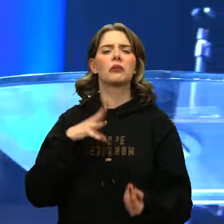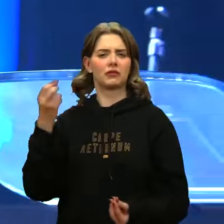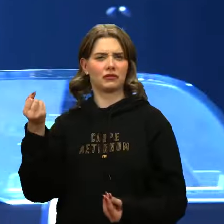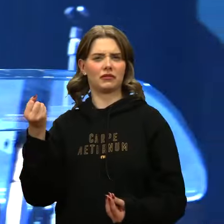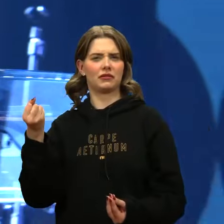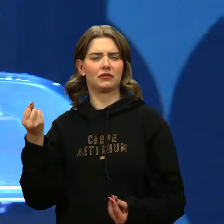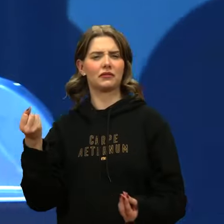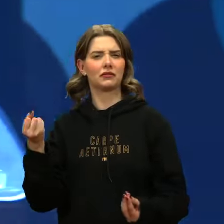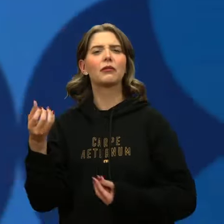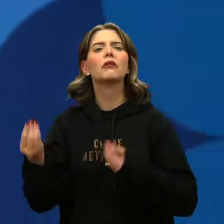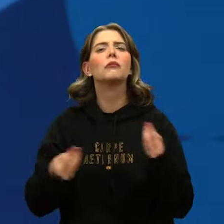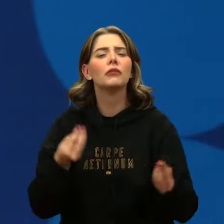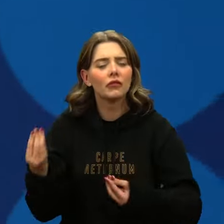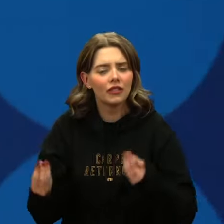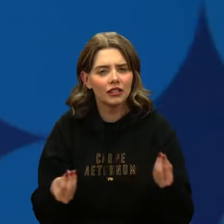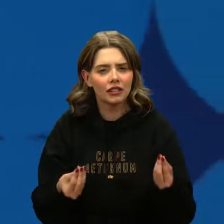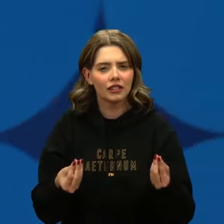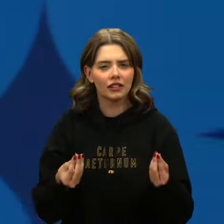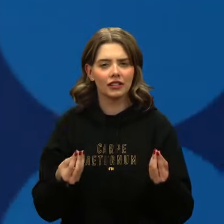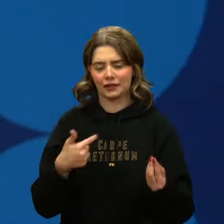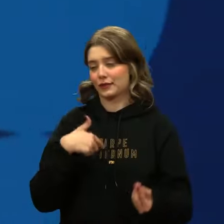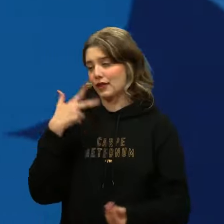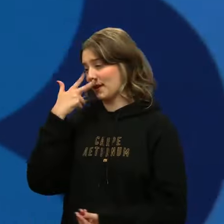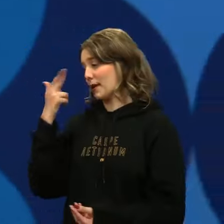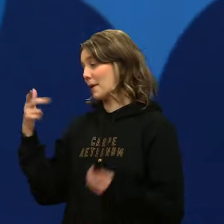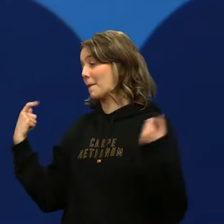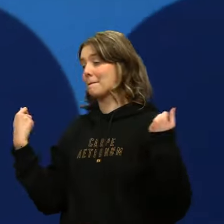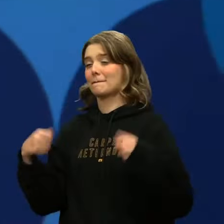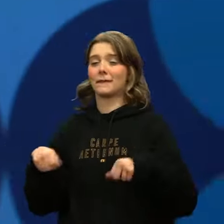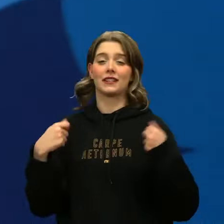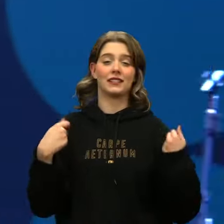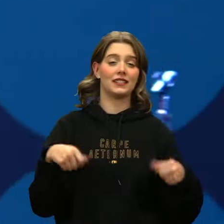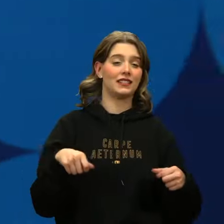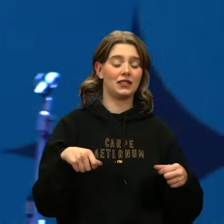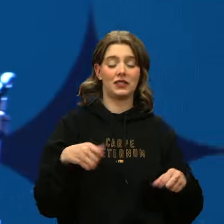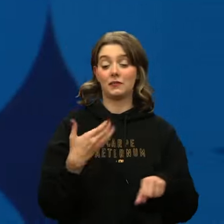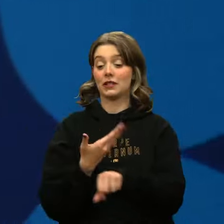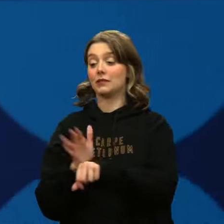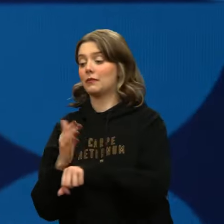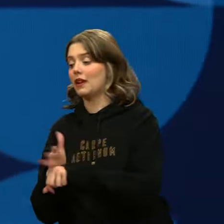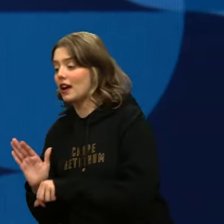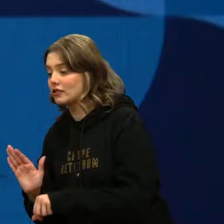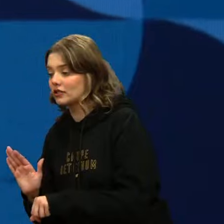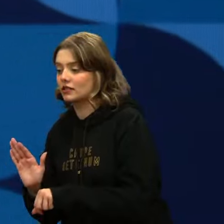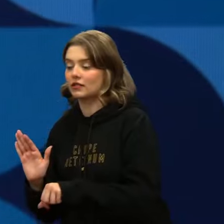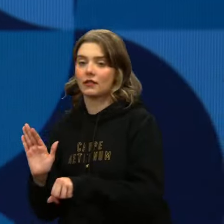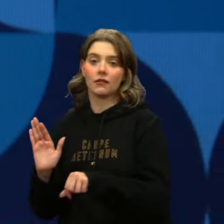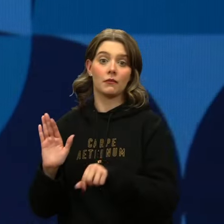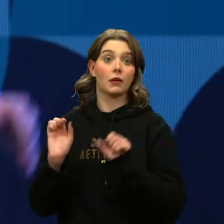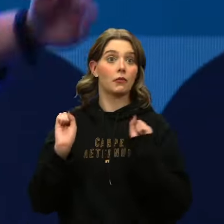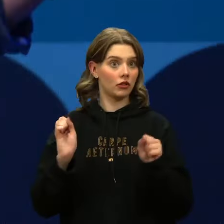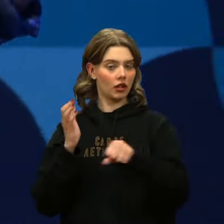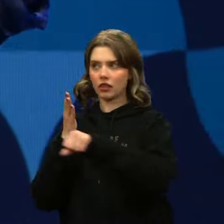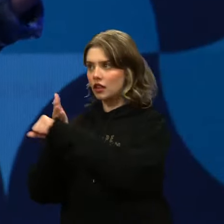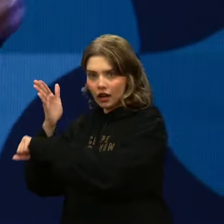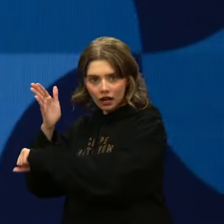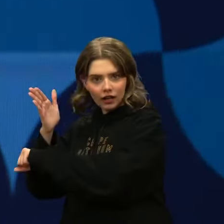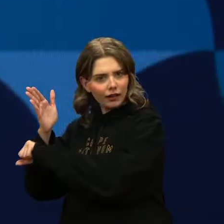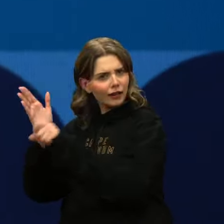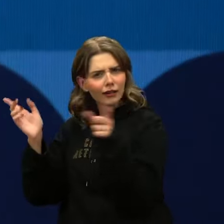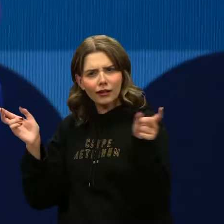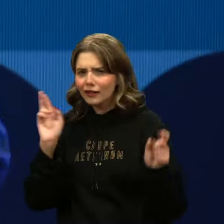penitência? É eu achar que eu preciso fazer um monte de coisa para conseguir aquele acesso? Não. É eu entender a obra que